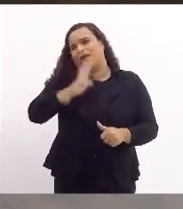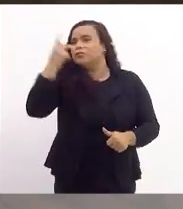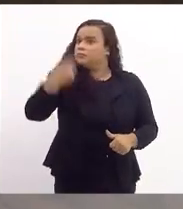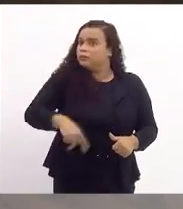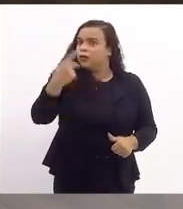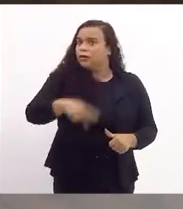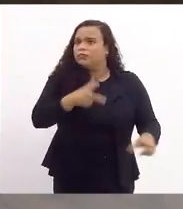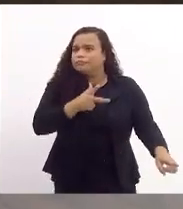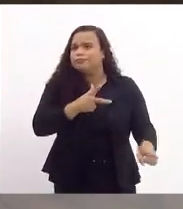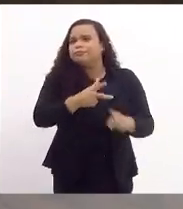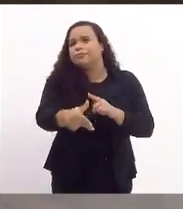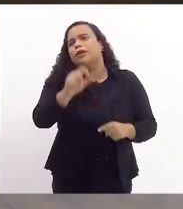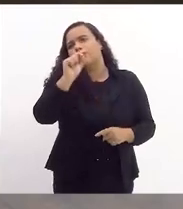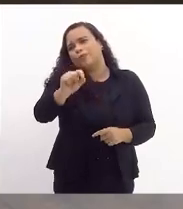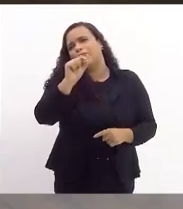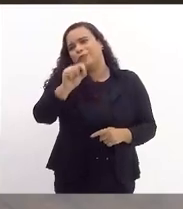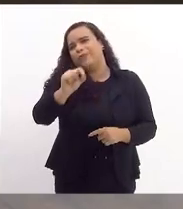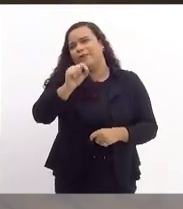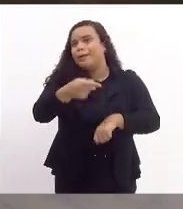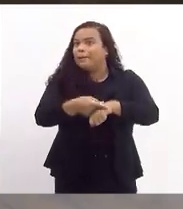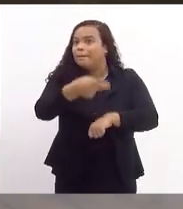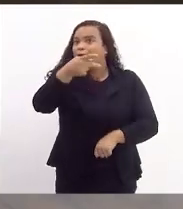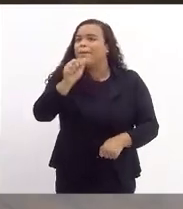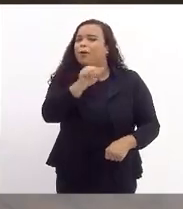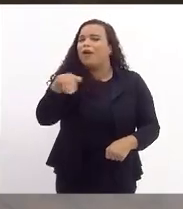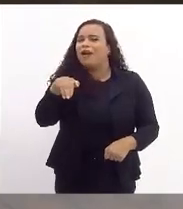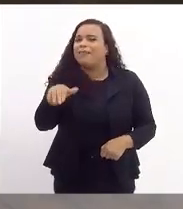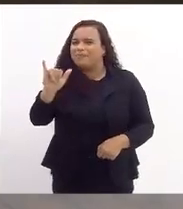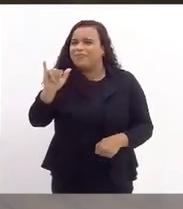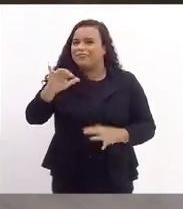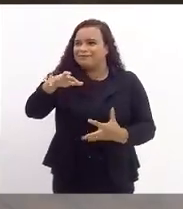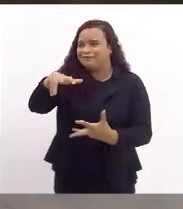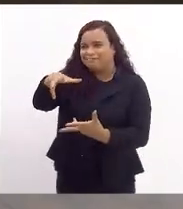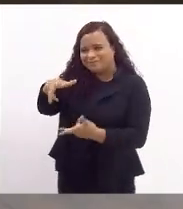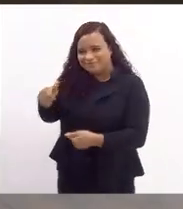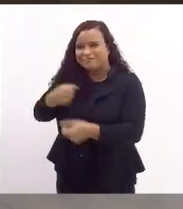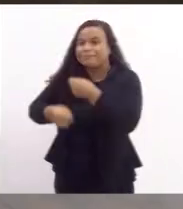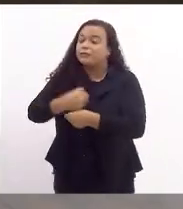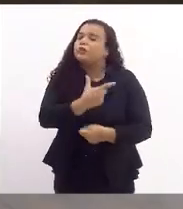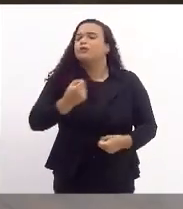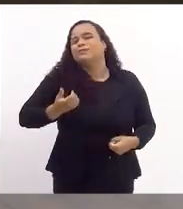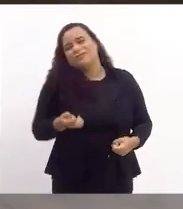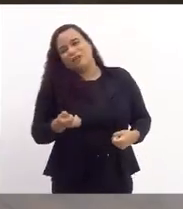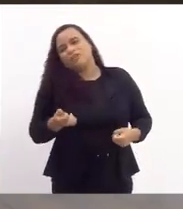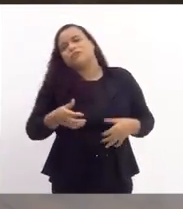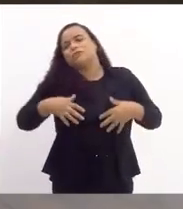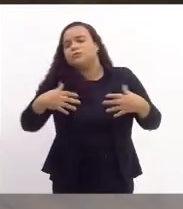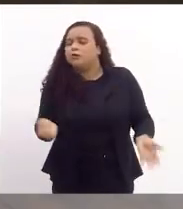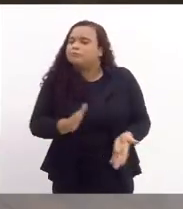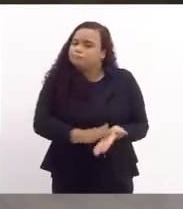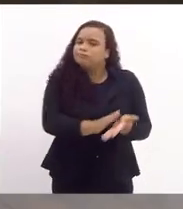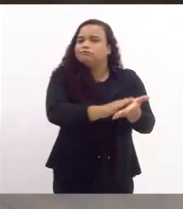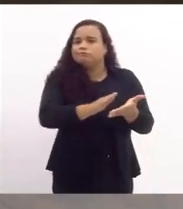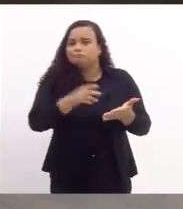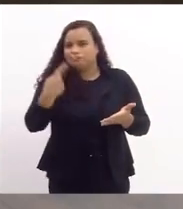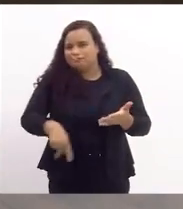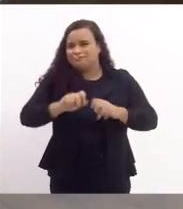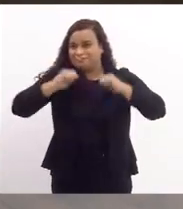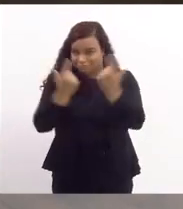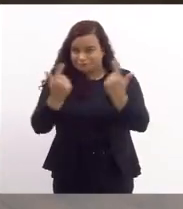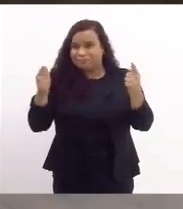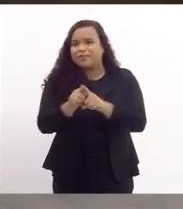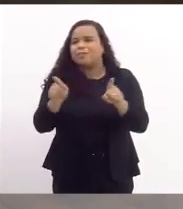a ganhar o Emmy internacional em 2006 São salvar saudar essa